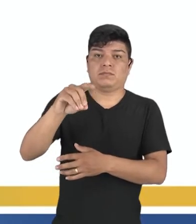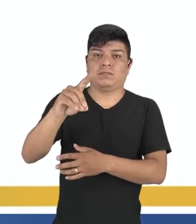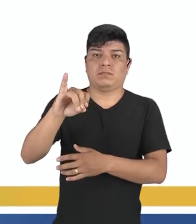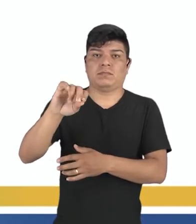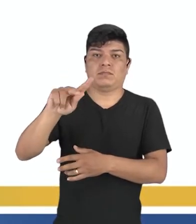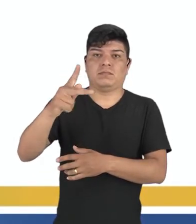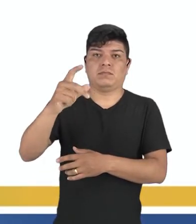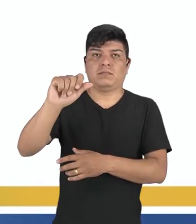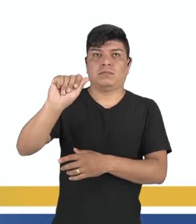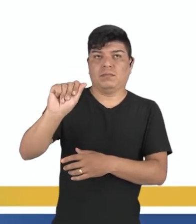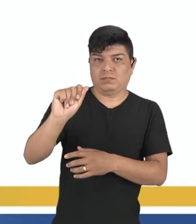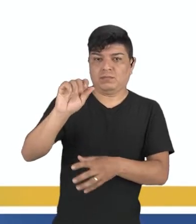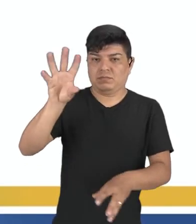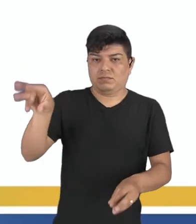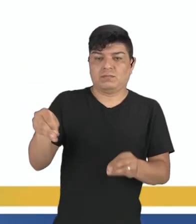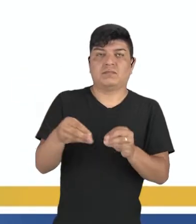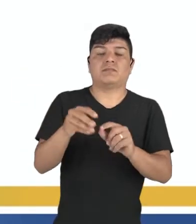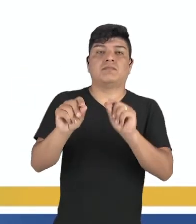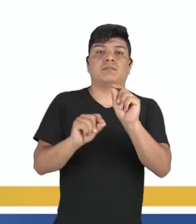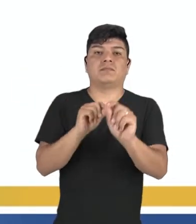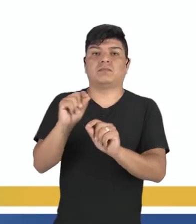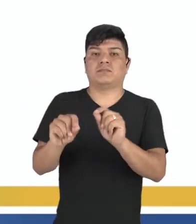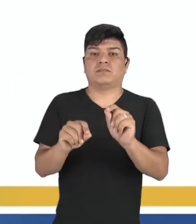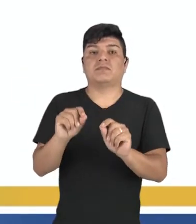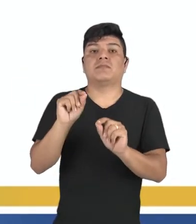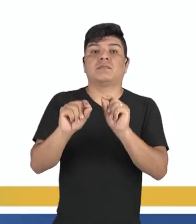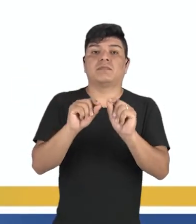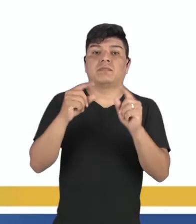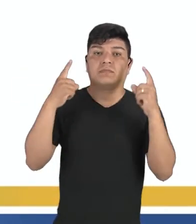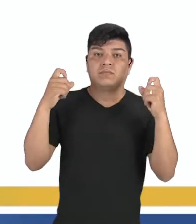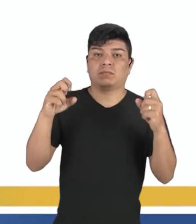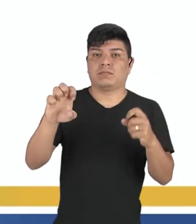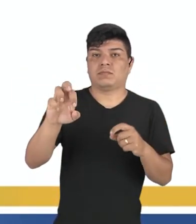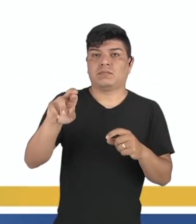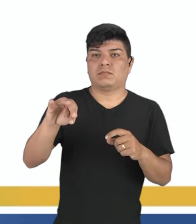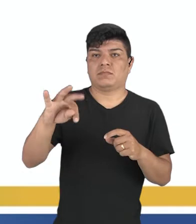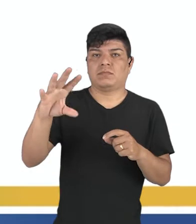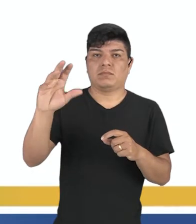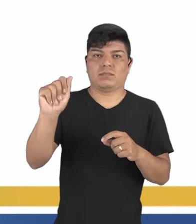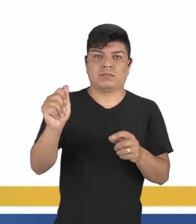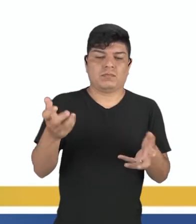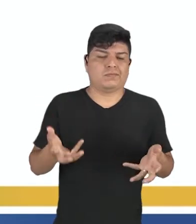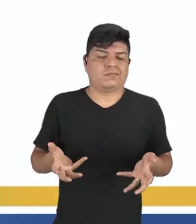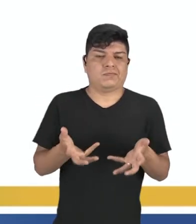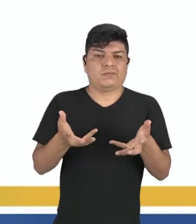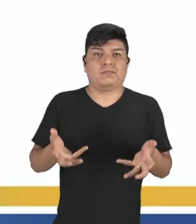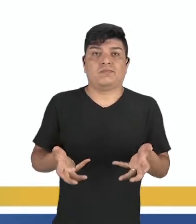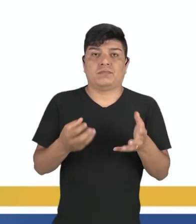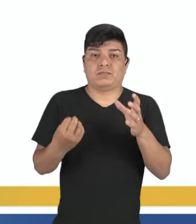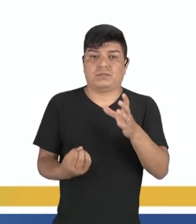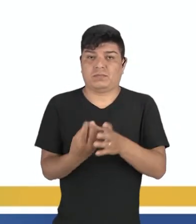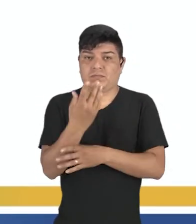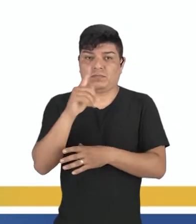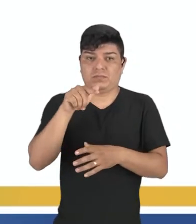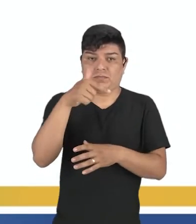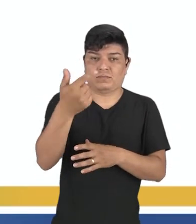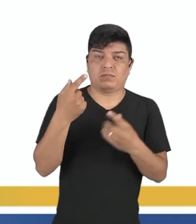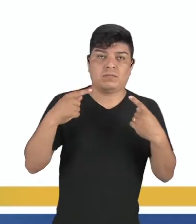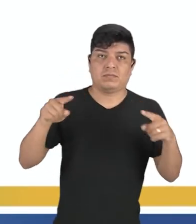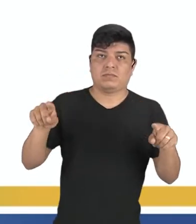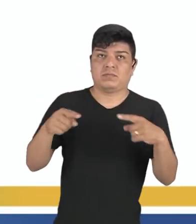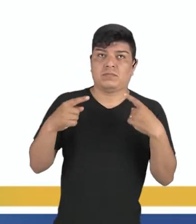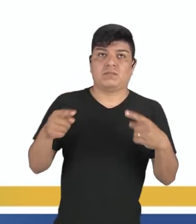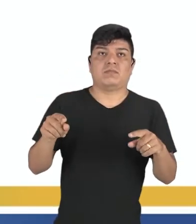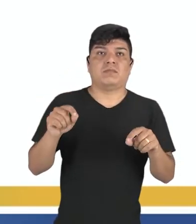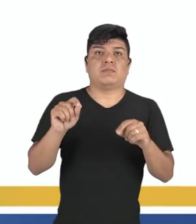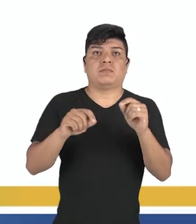lundum foram incrementadas com a sonoridade erudita e influenciam para o surgimento de novos ritmos como a